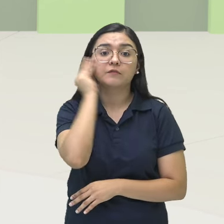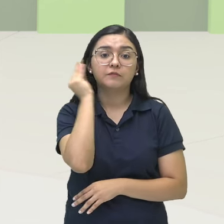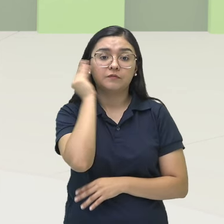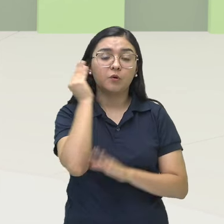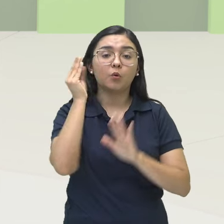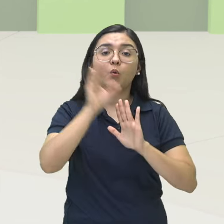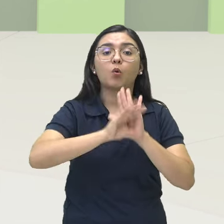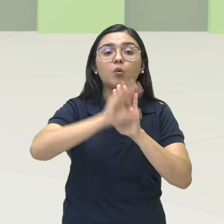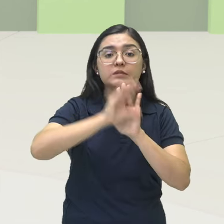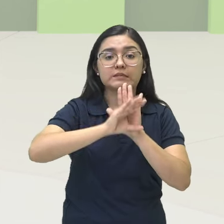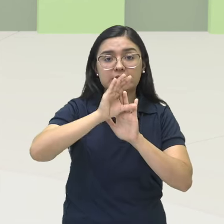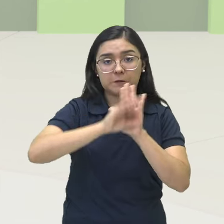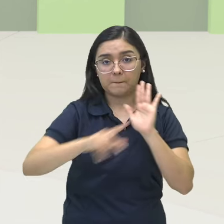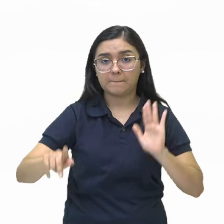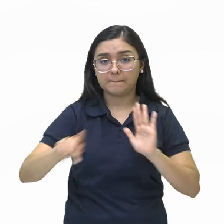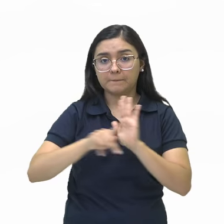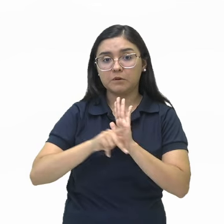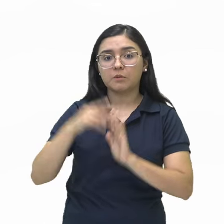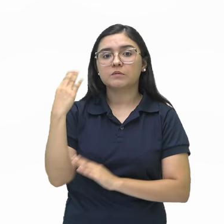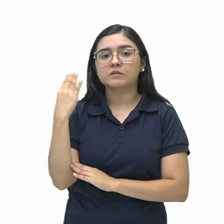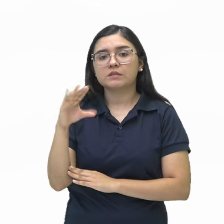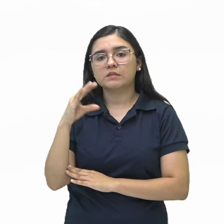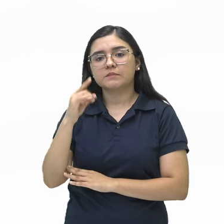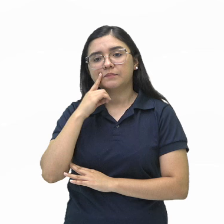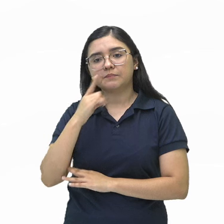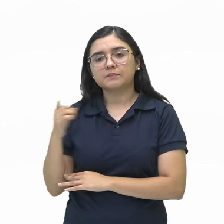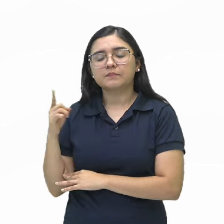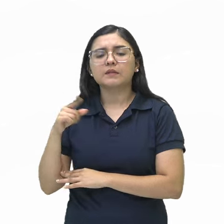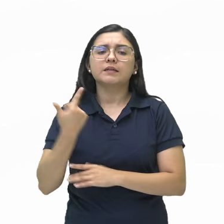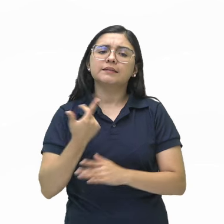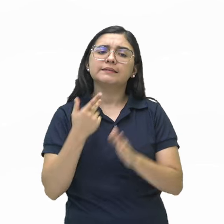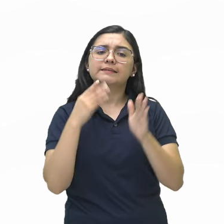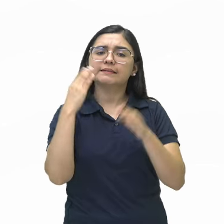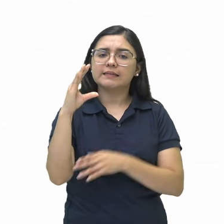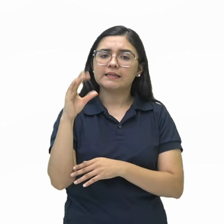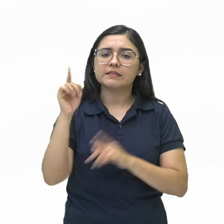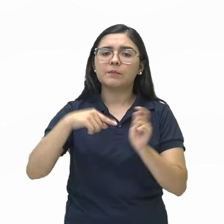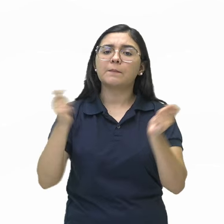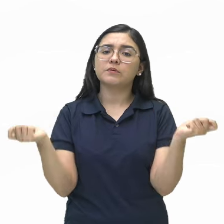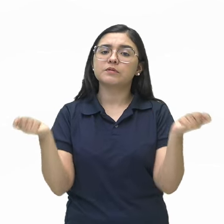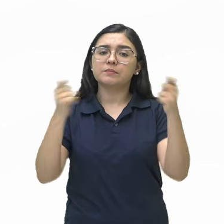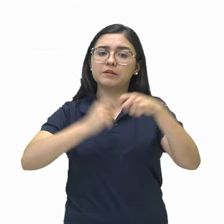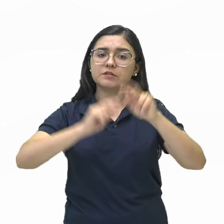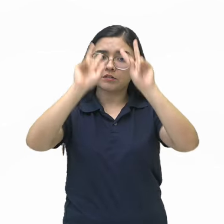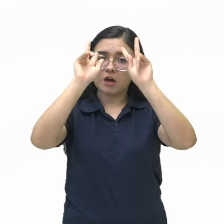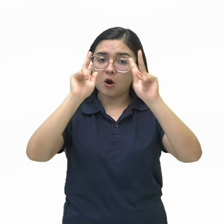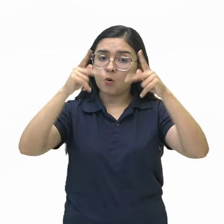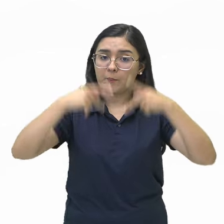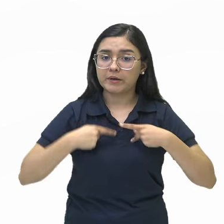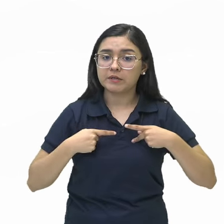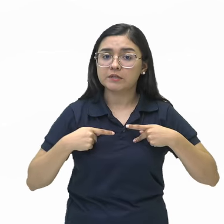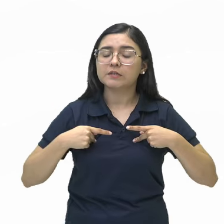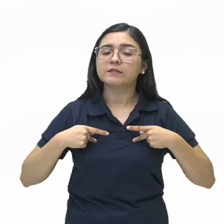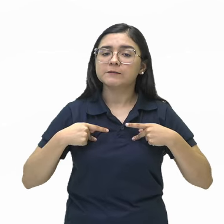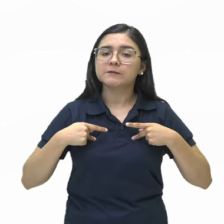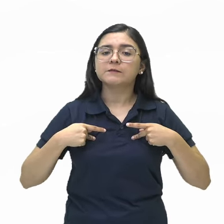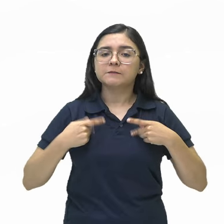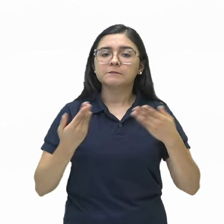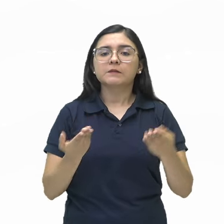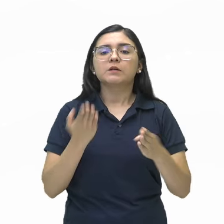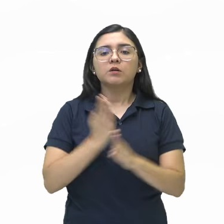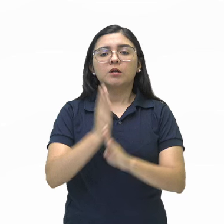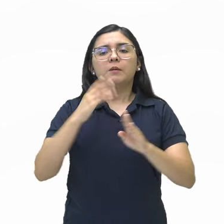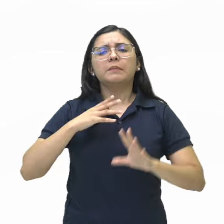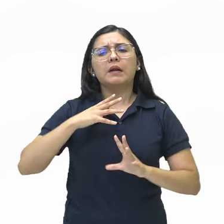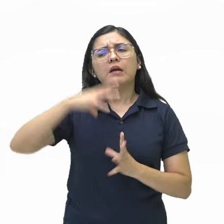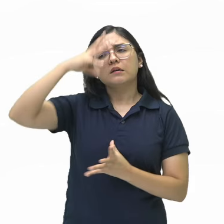o conceito, né, de ciência. O que é a ciência? É uma maneira que a humanidade encontrou para entender o mundo.